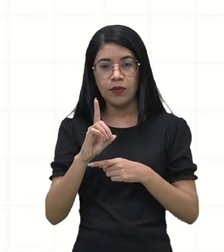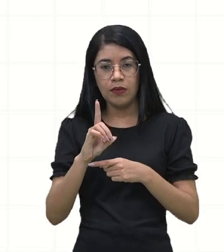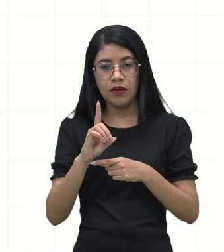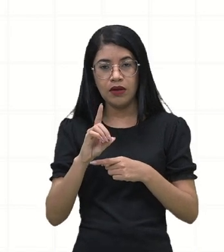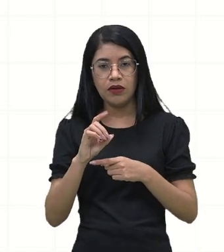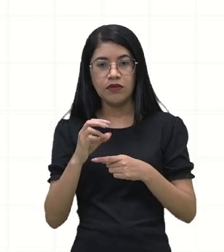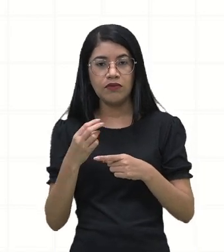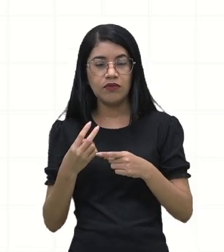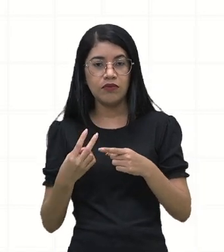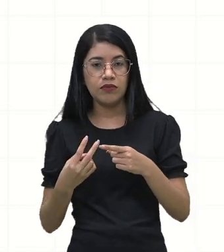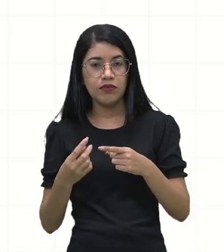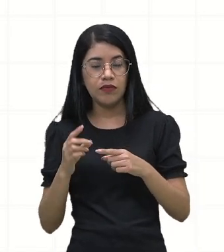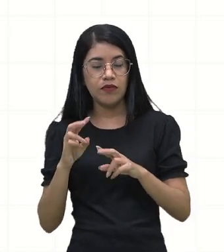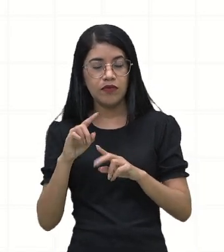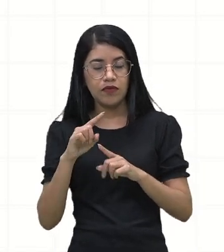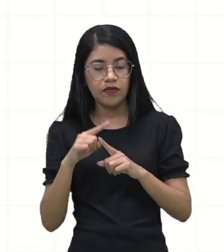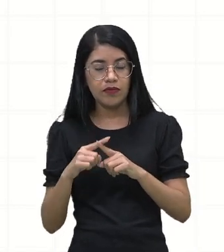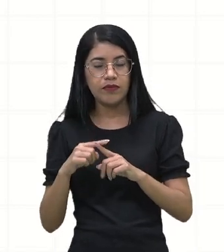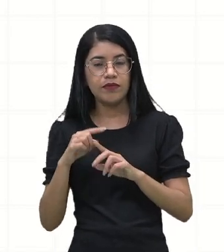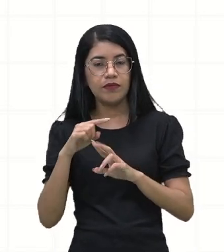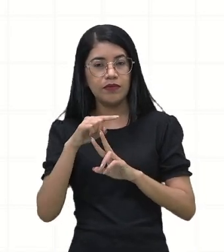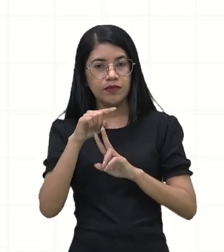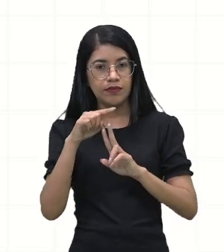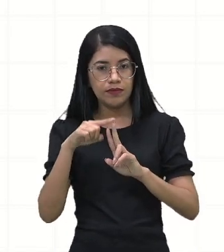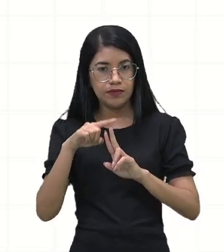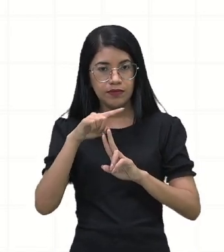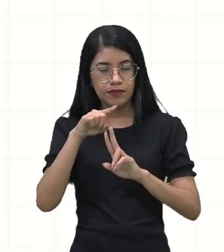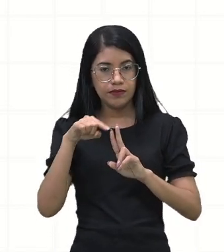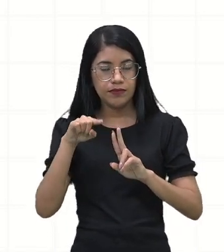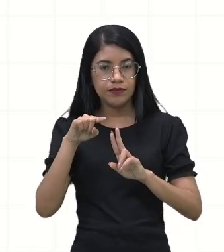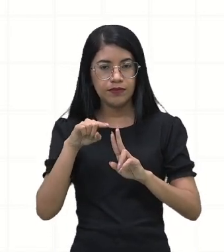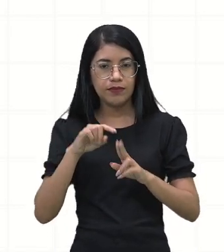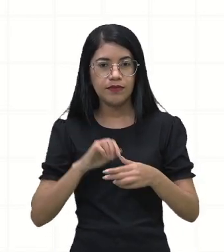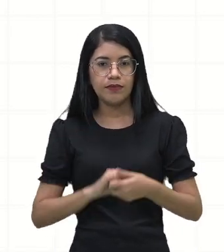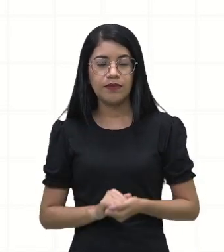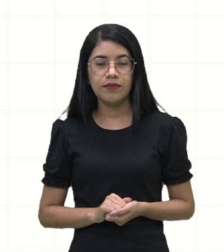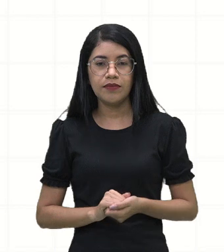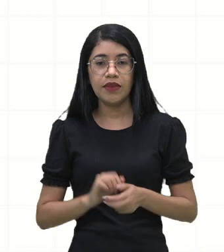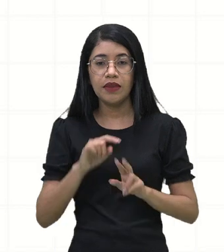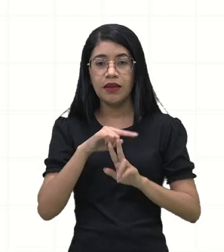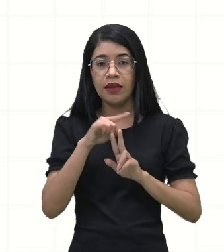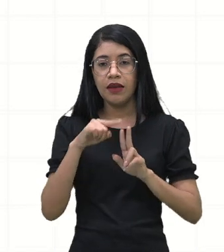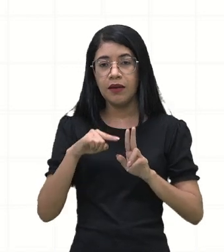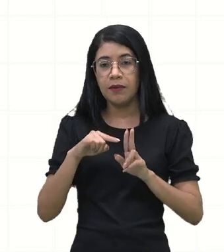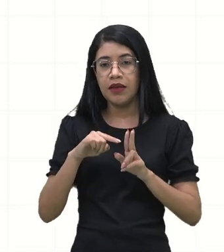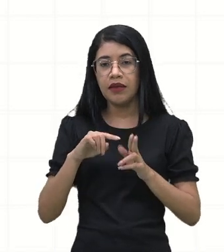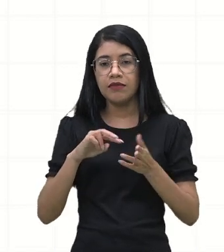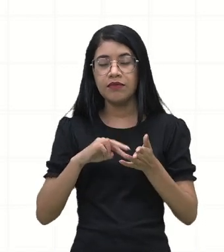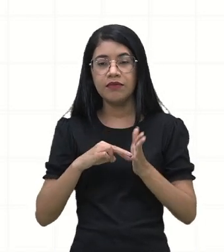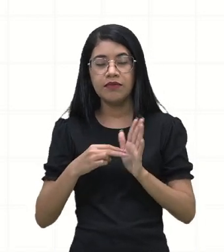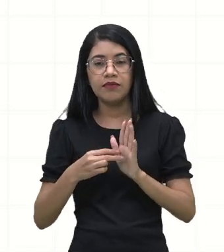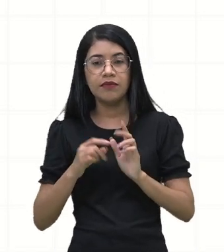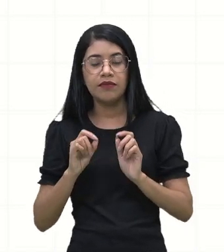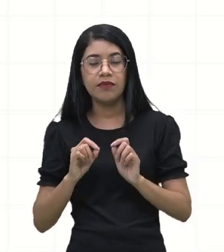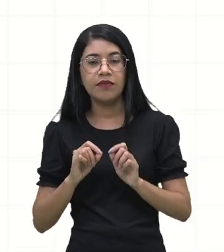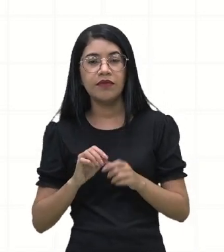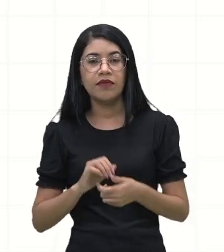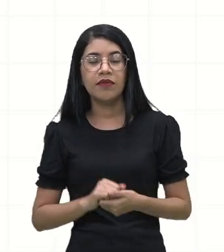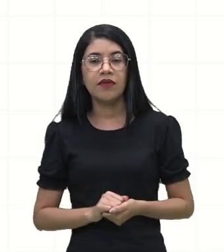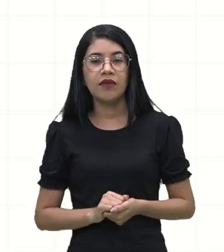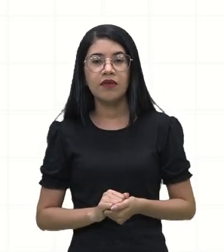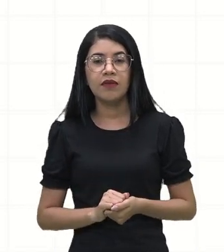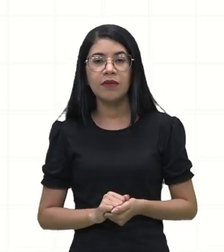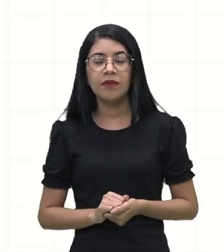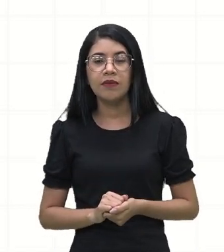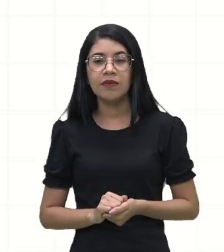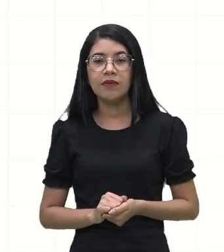né? Vezes π. Porque quem é π, né? Π é essa constante que é o